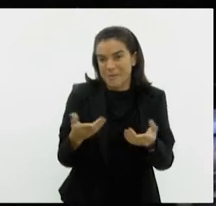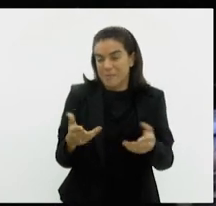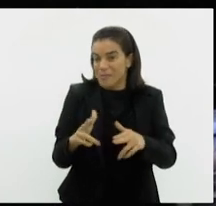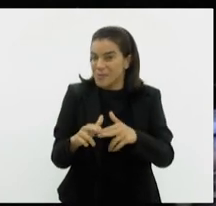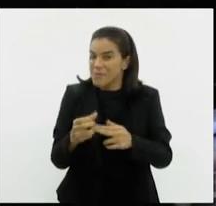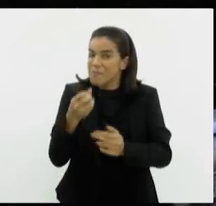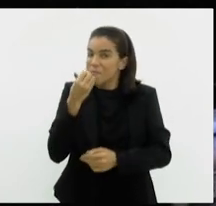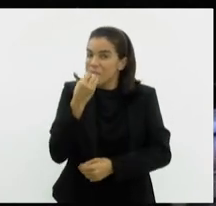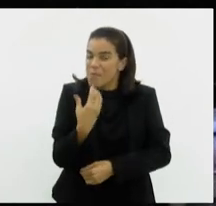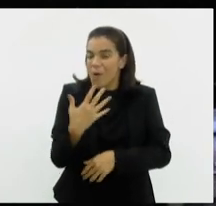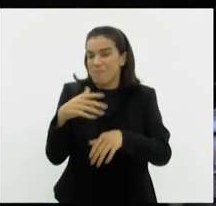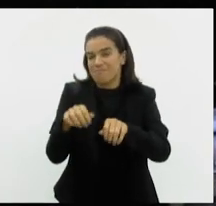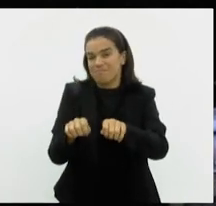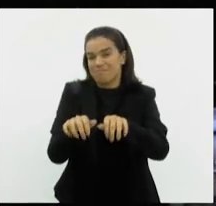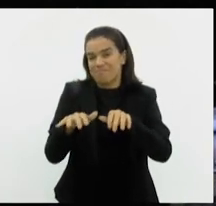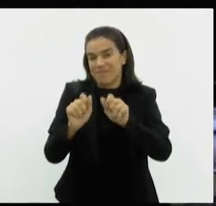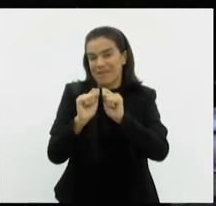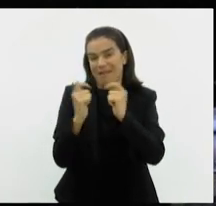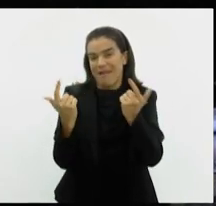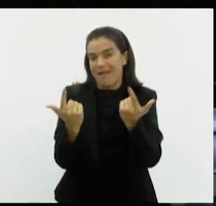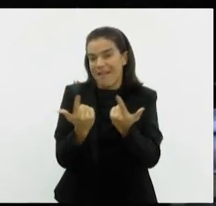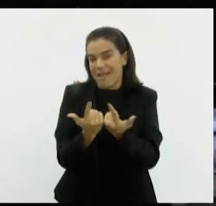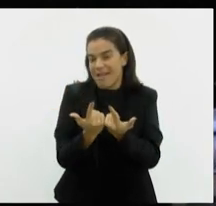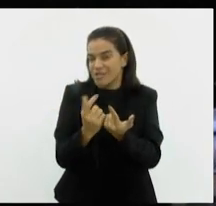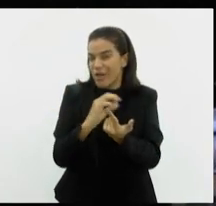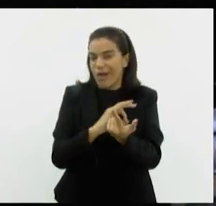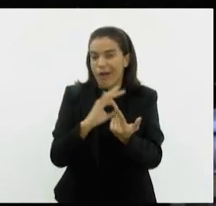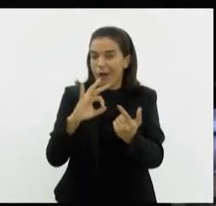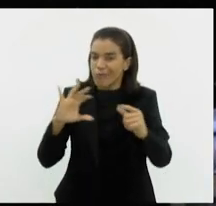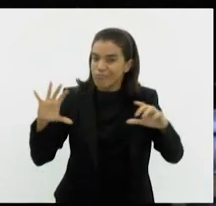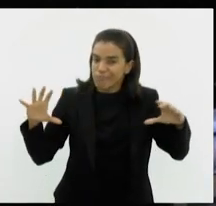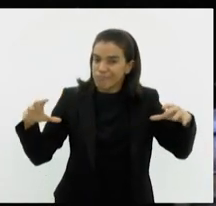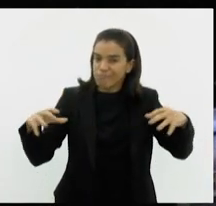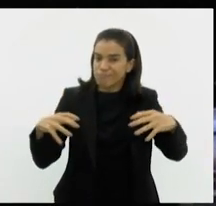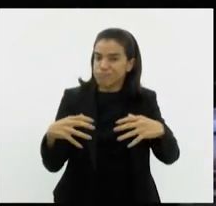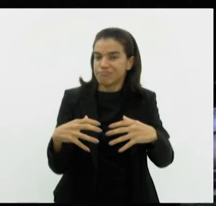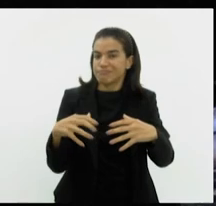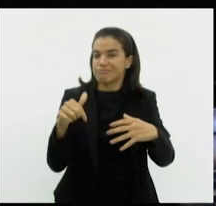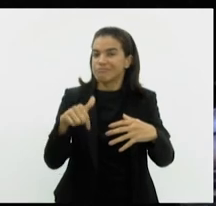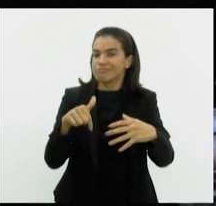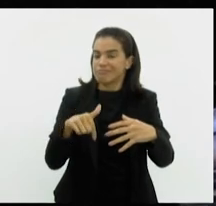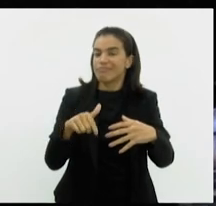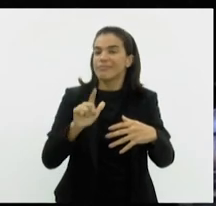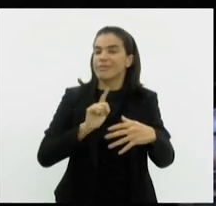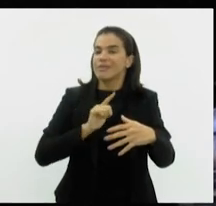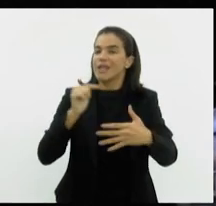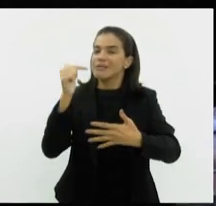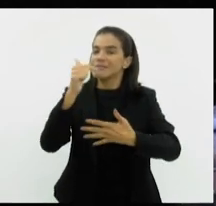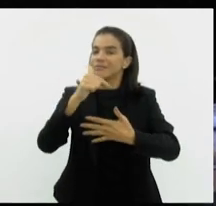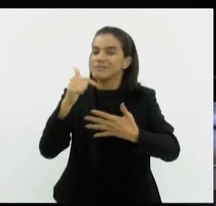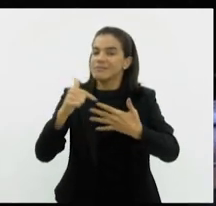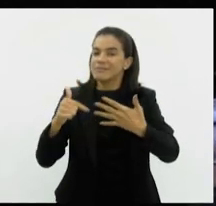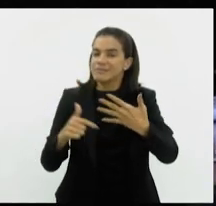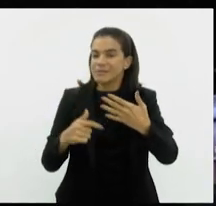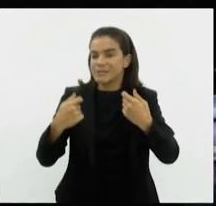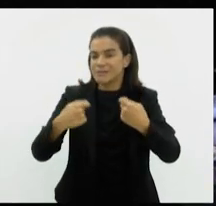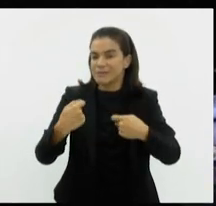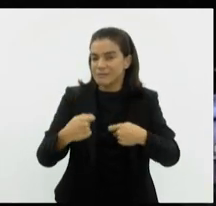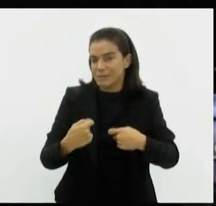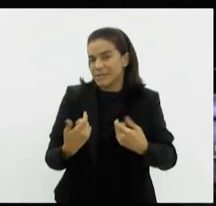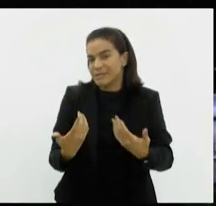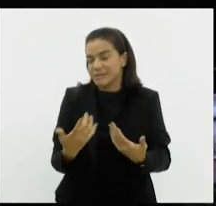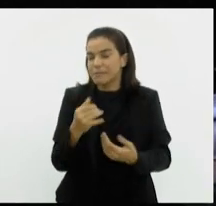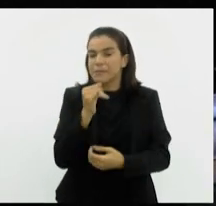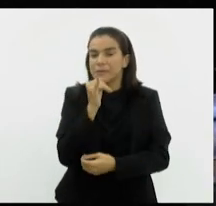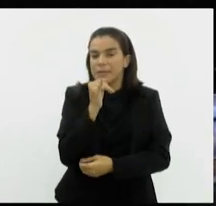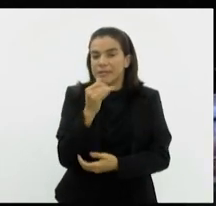para debater esse tema de grande relevância porque também há outros fatos que precisam ser considerados como por